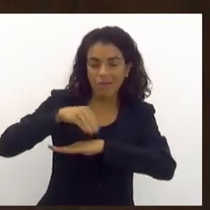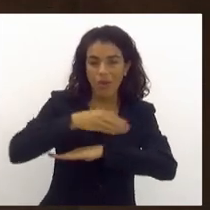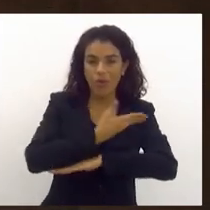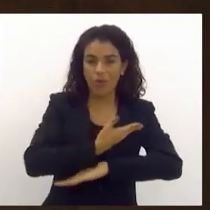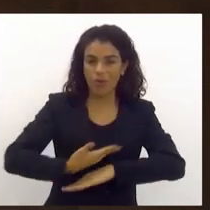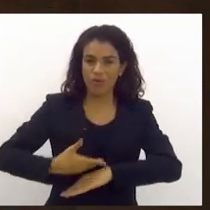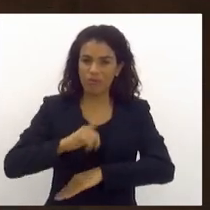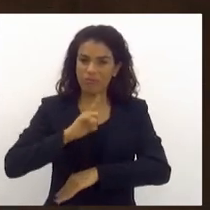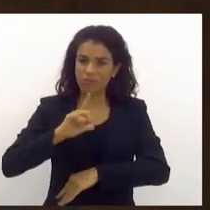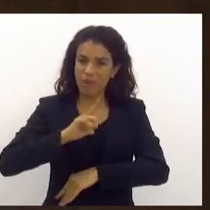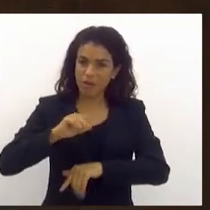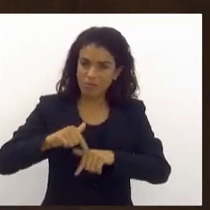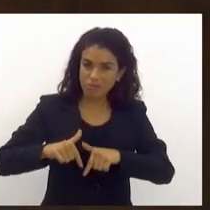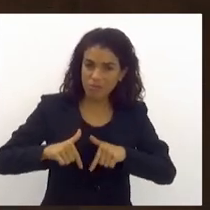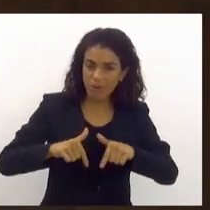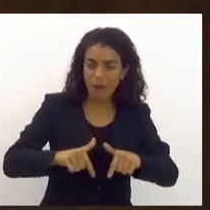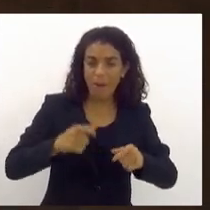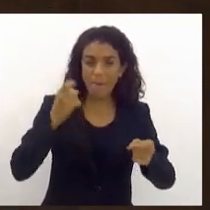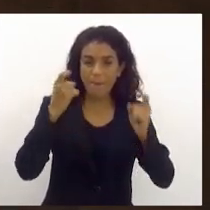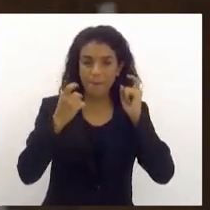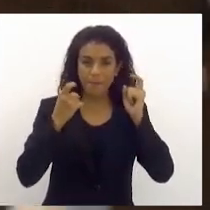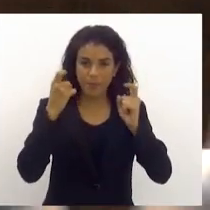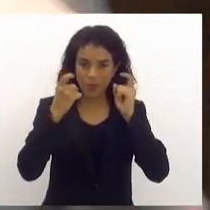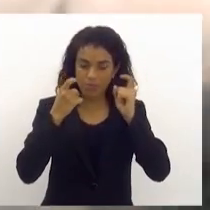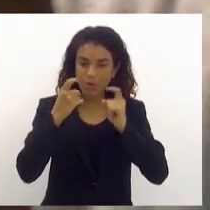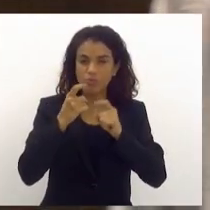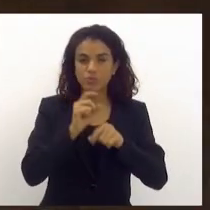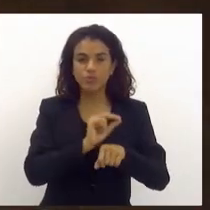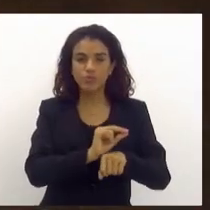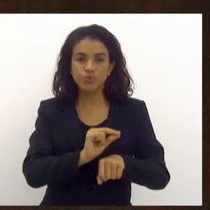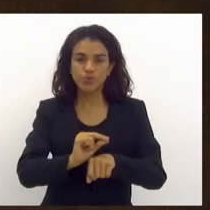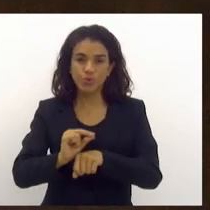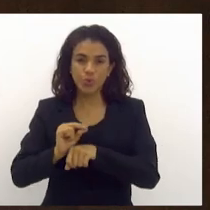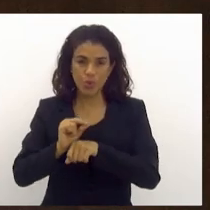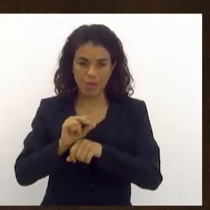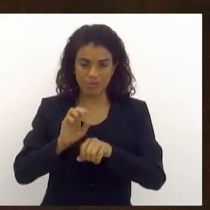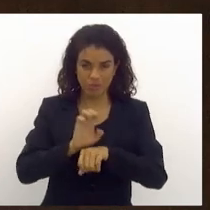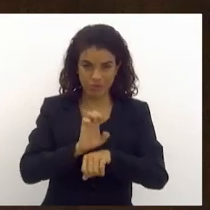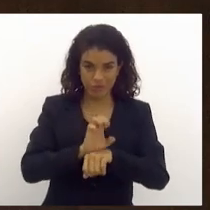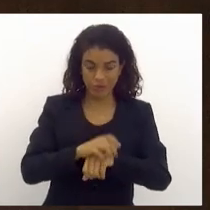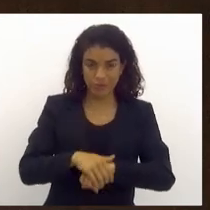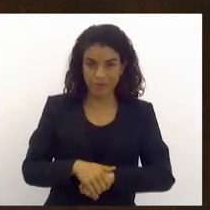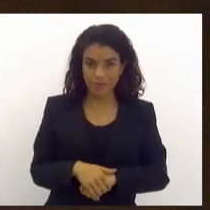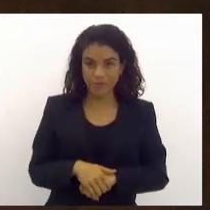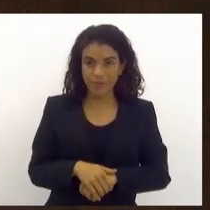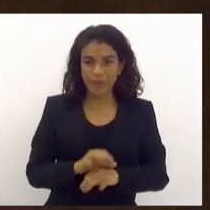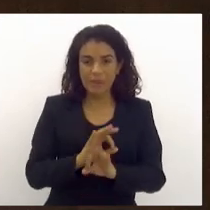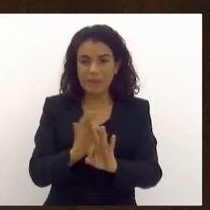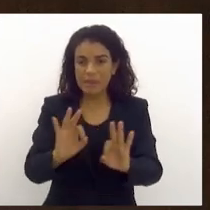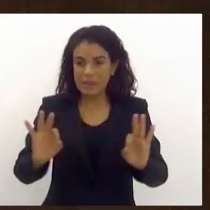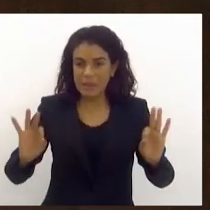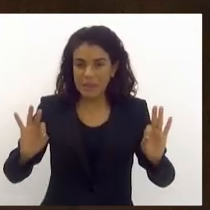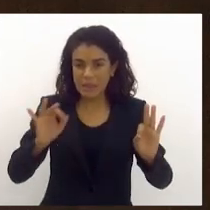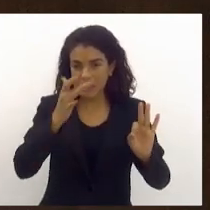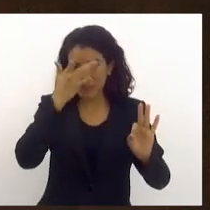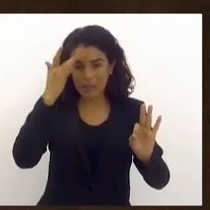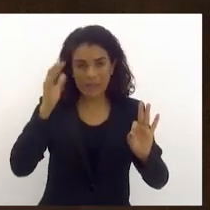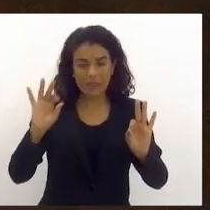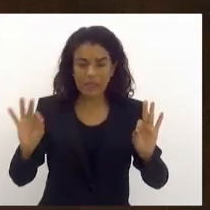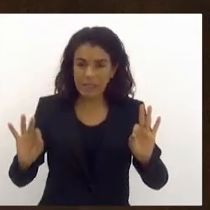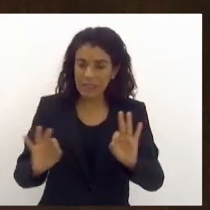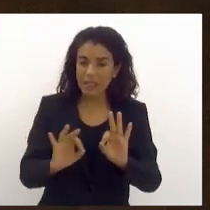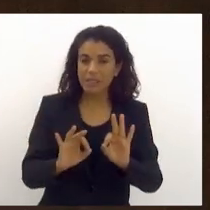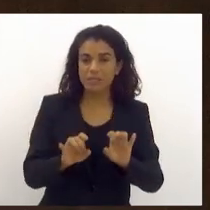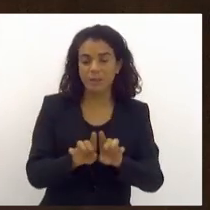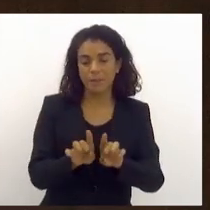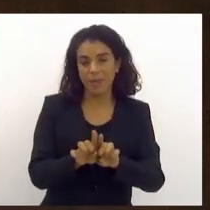tem tido a preocupação de cuidar desse Estado. Ninguém, presidente Bacelar, isso é muito